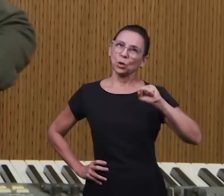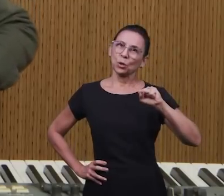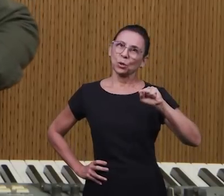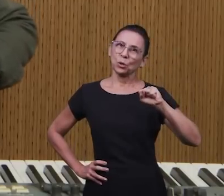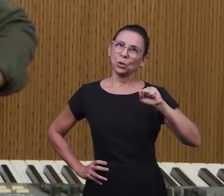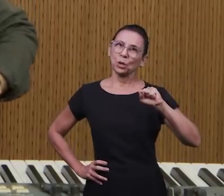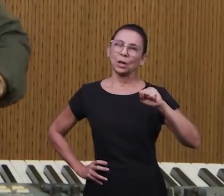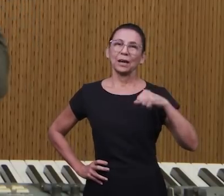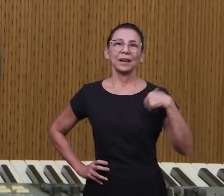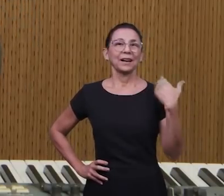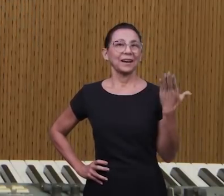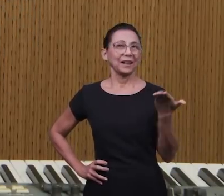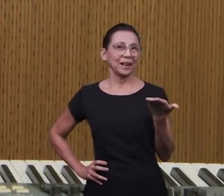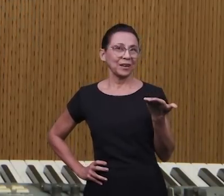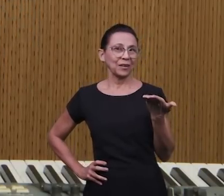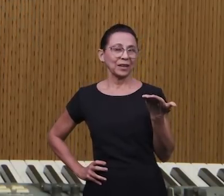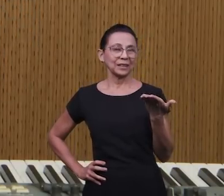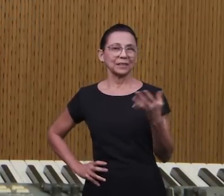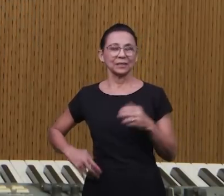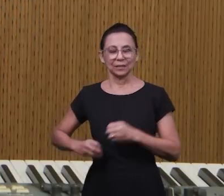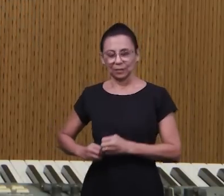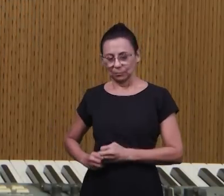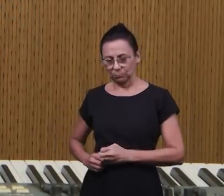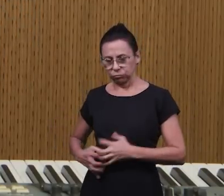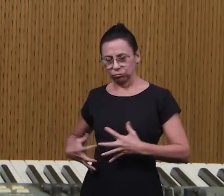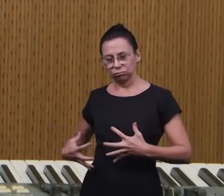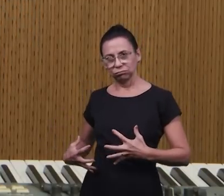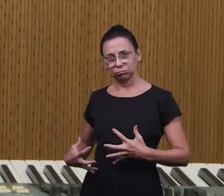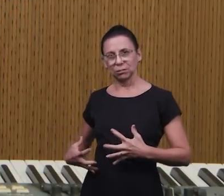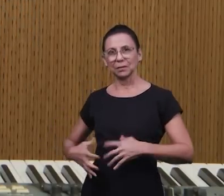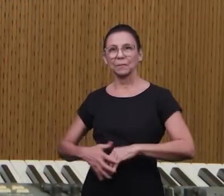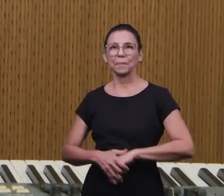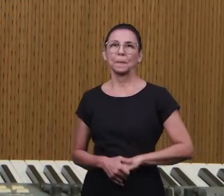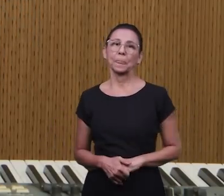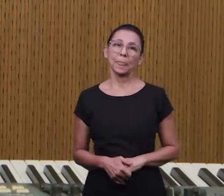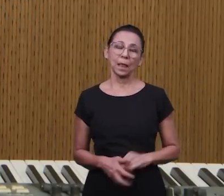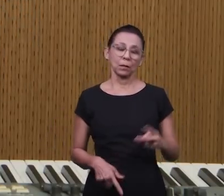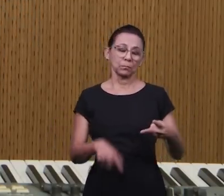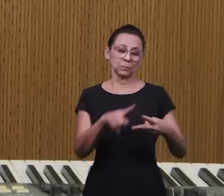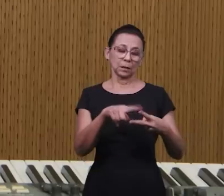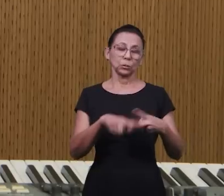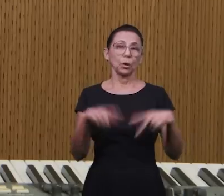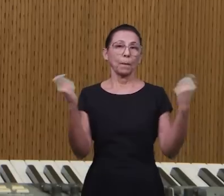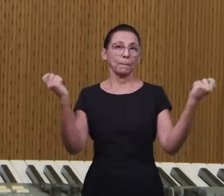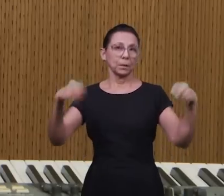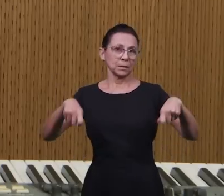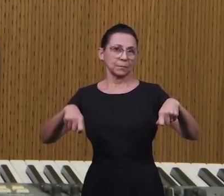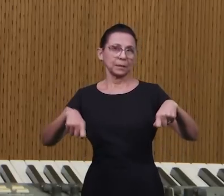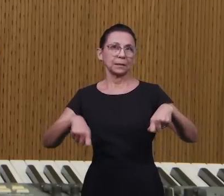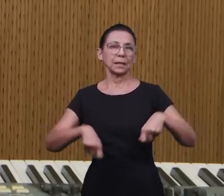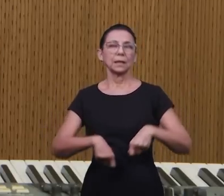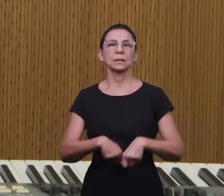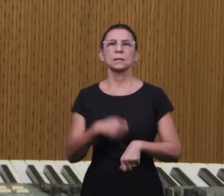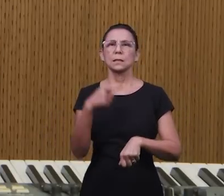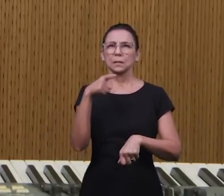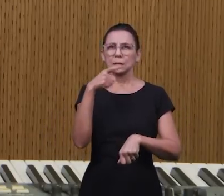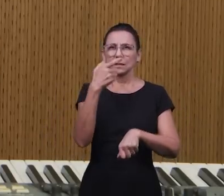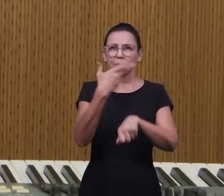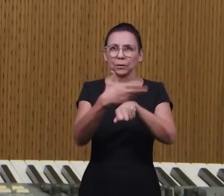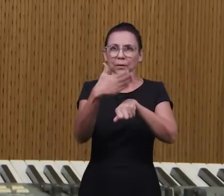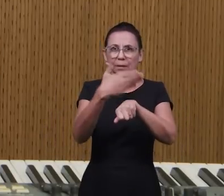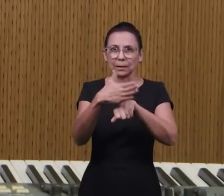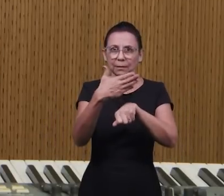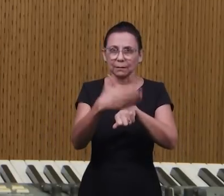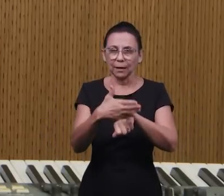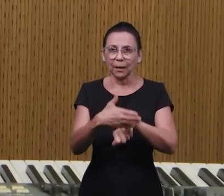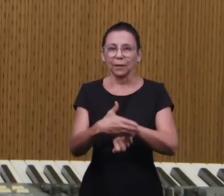Agora sim, um relaxo. Usei as duas possibilidades. Sempre que você for treinar com os